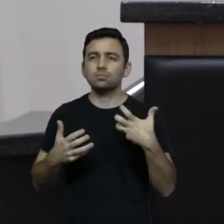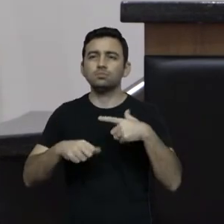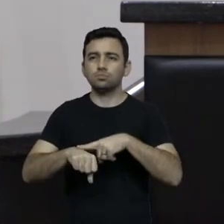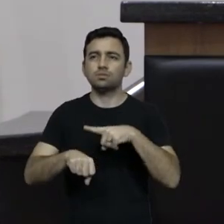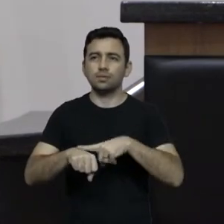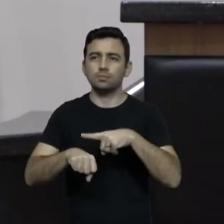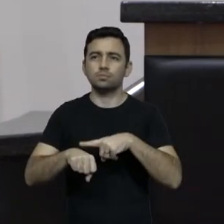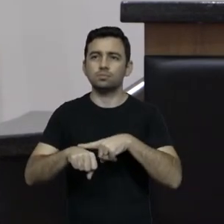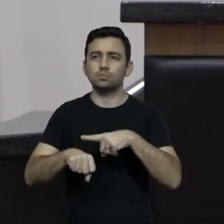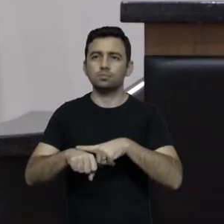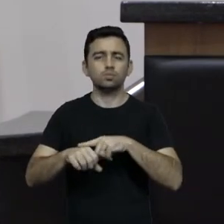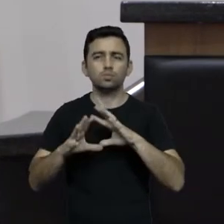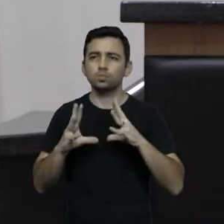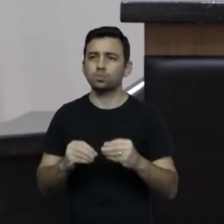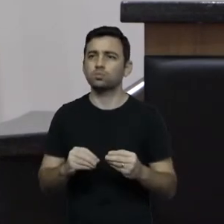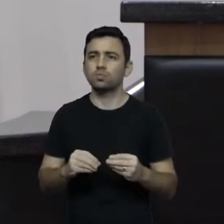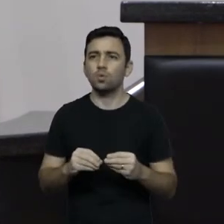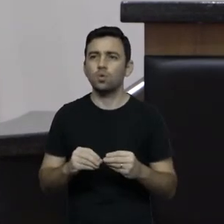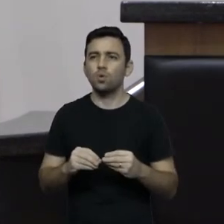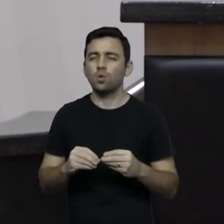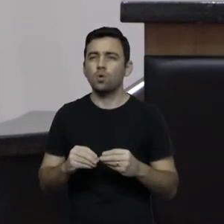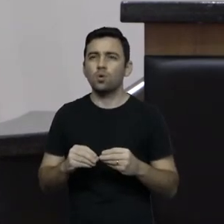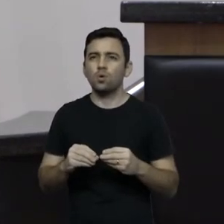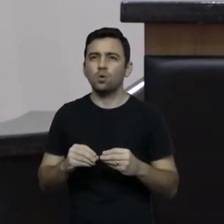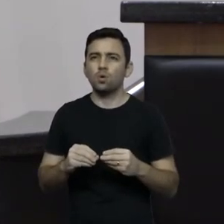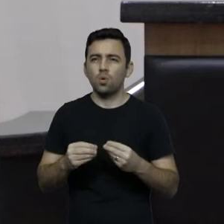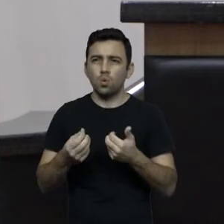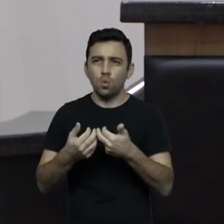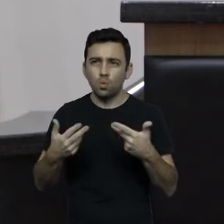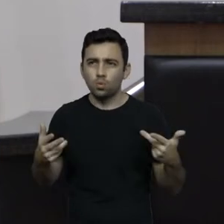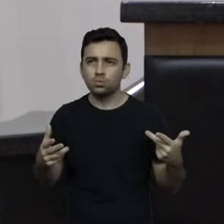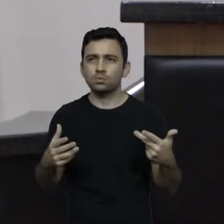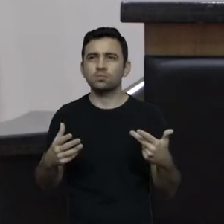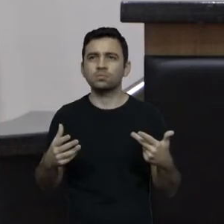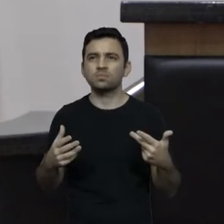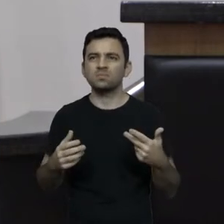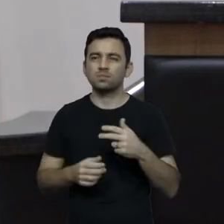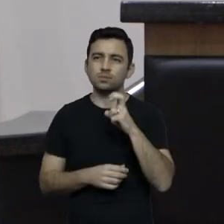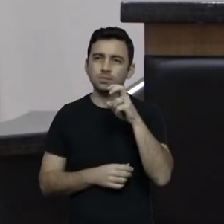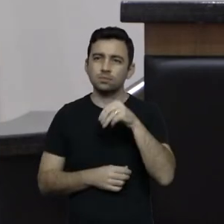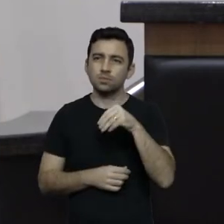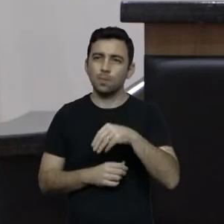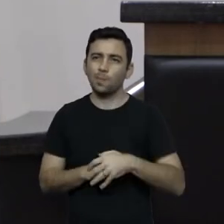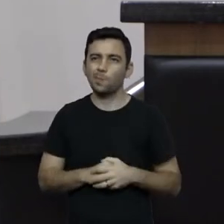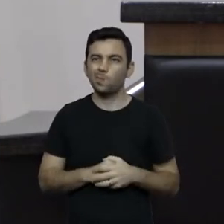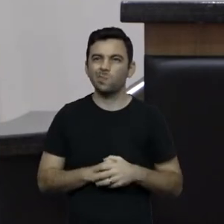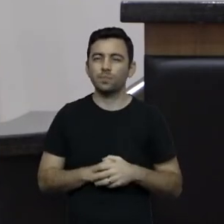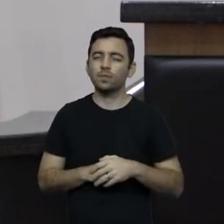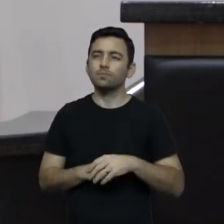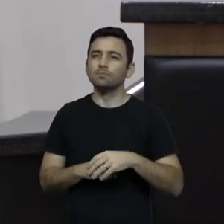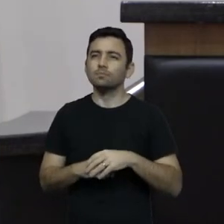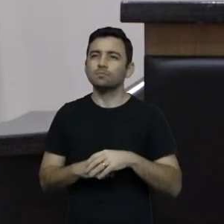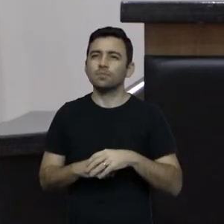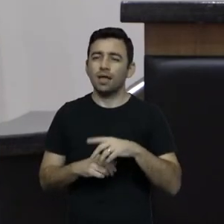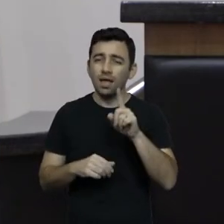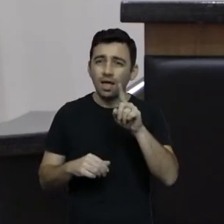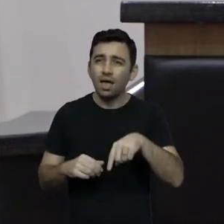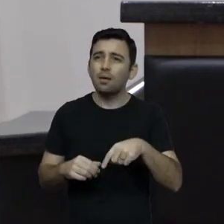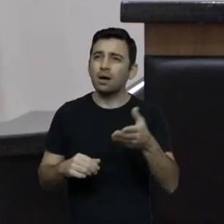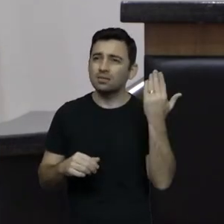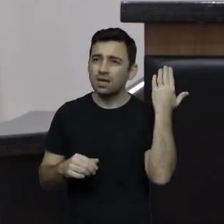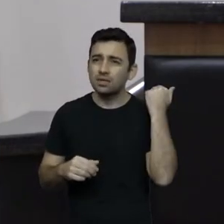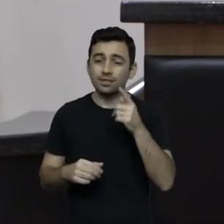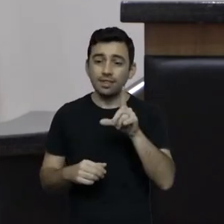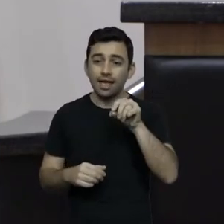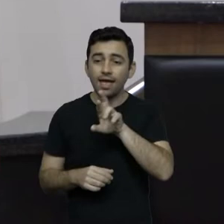o adubo o adubo agitado o adubo EA ureia quero até as reais em